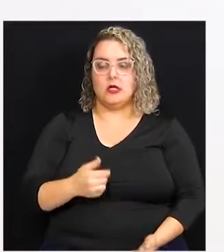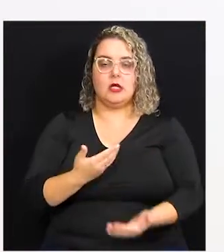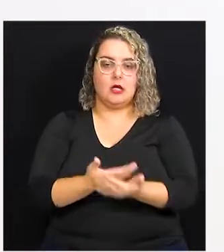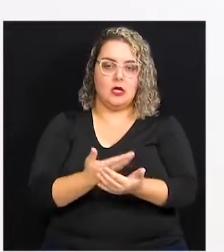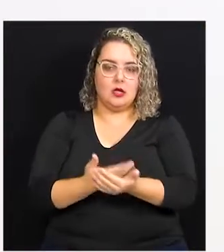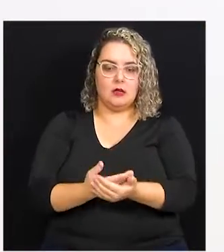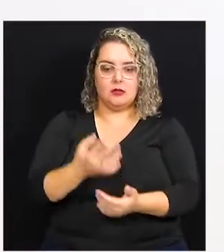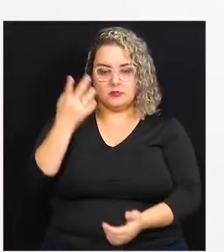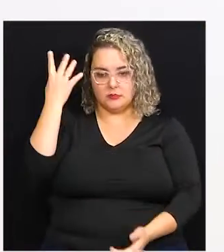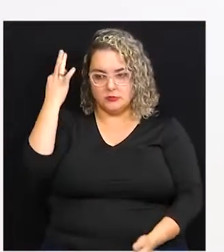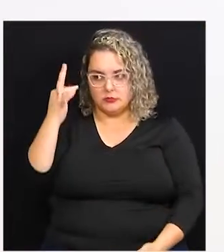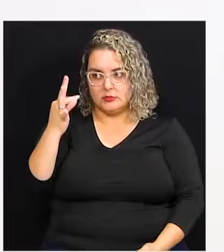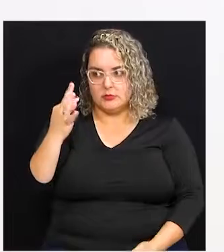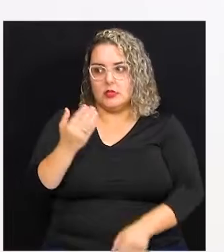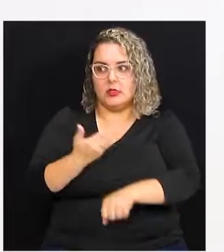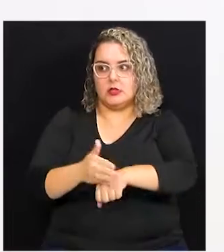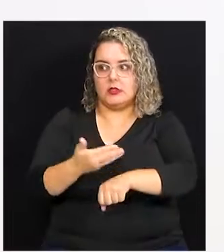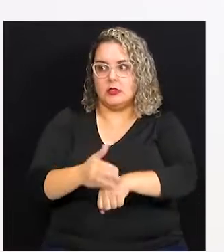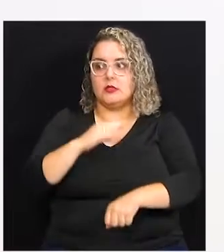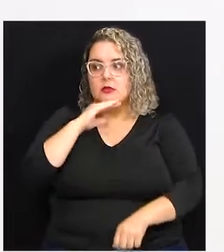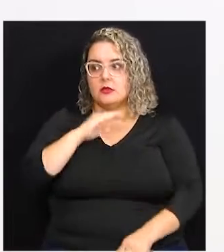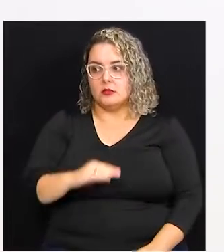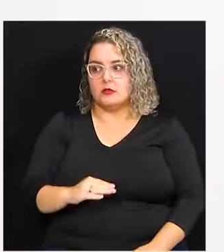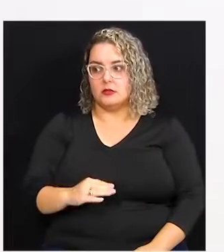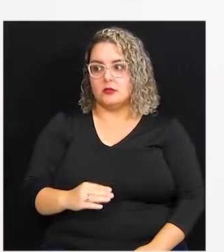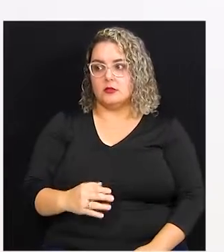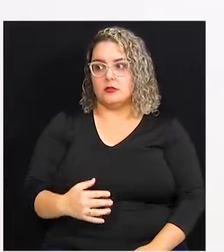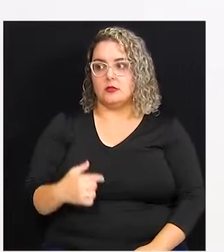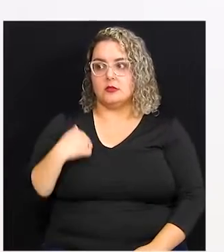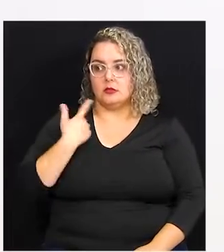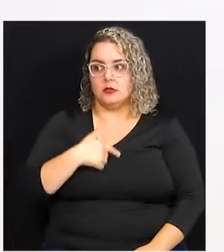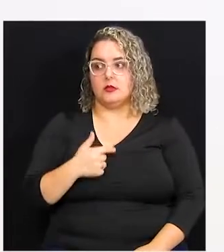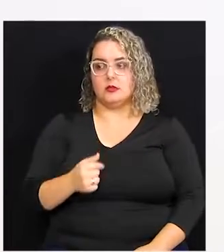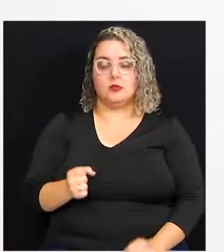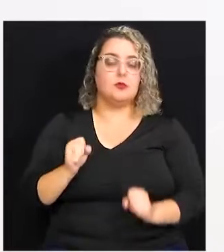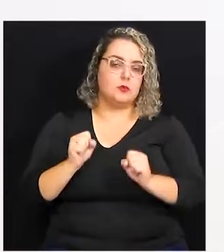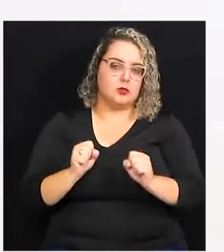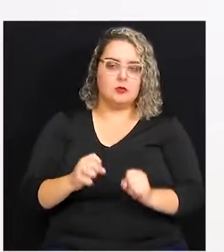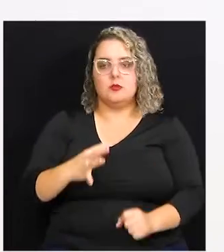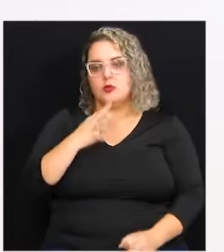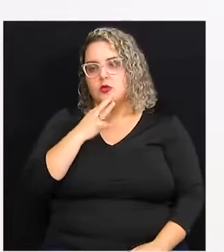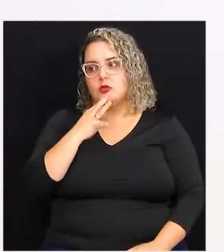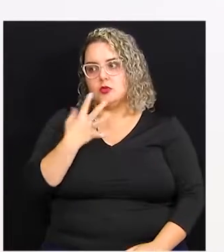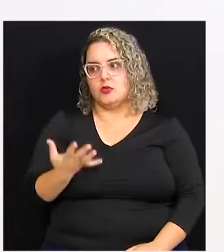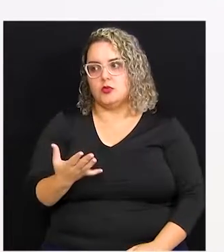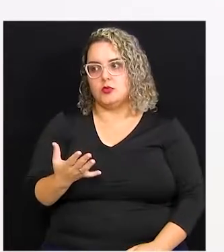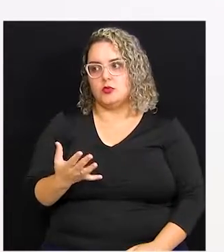aulas teóricas na parte da manhã e as aulas práticas à tarde, de forma com que a gente possa não só